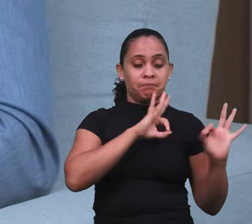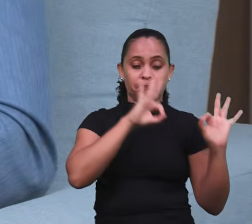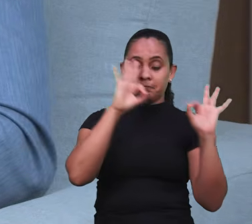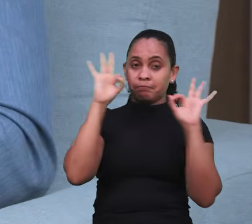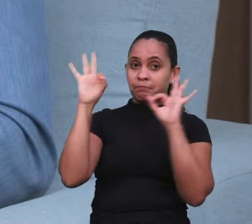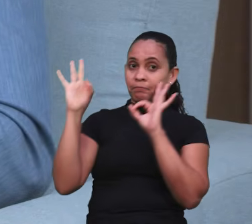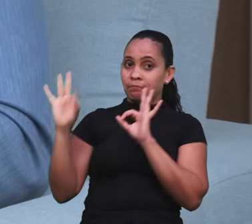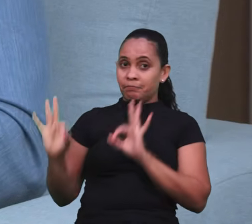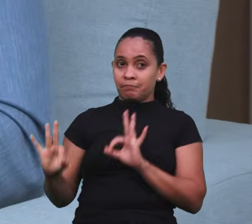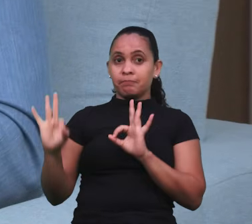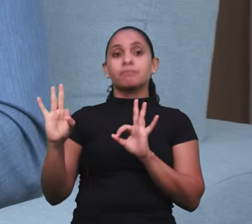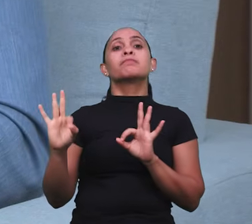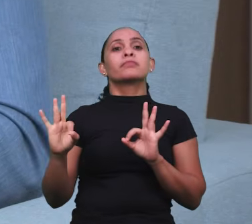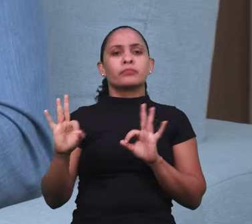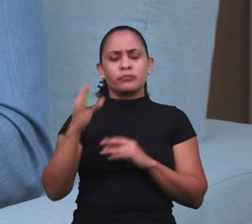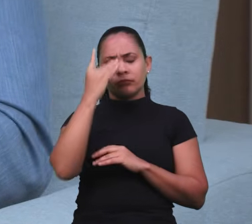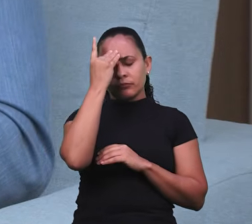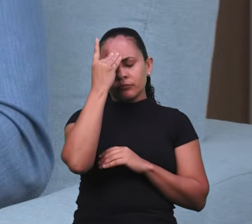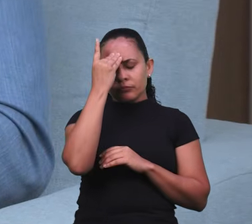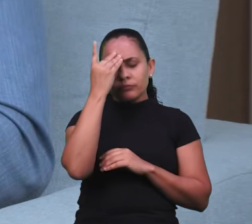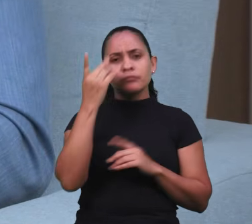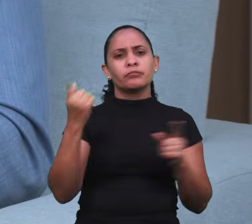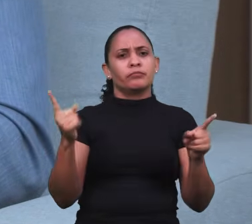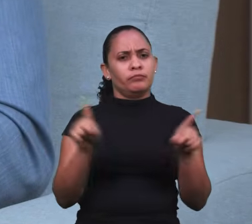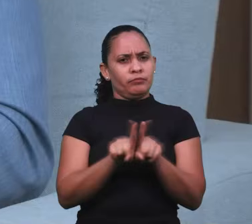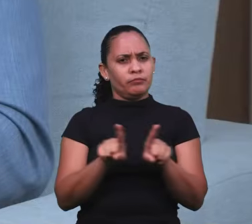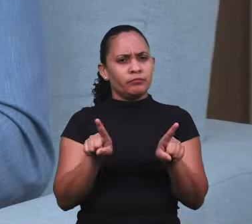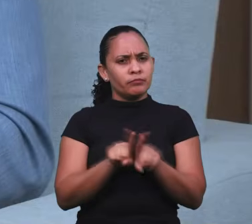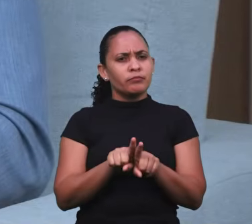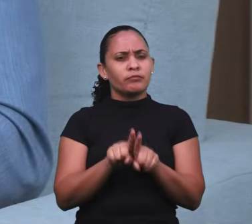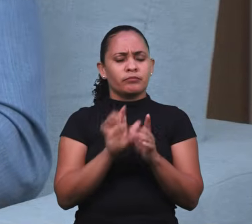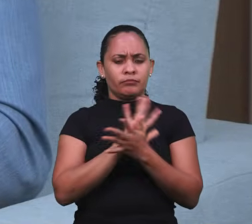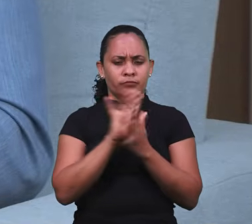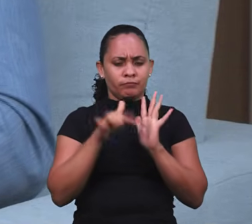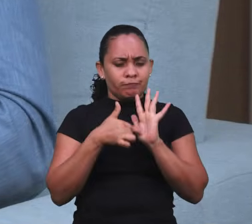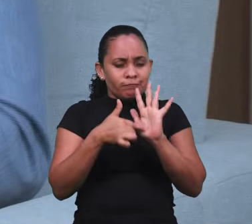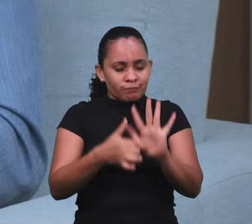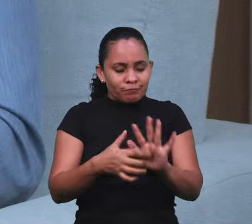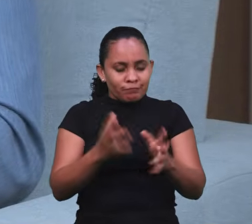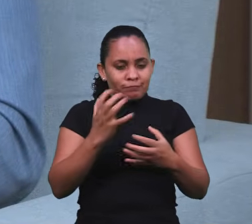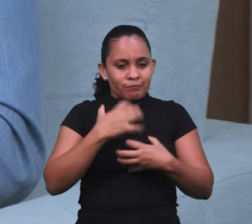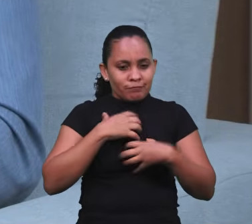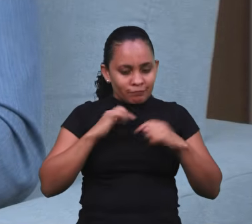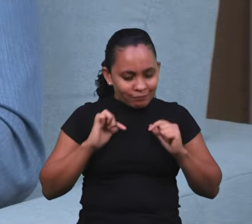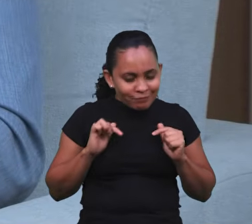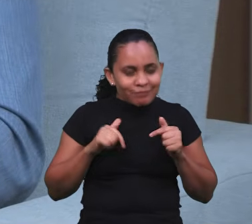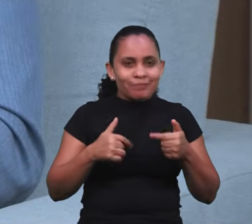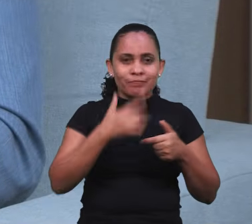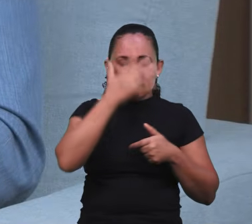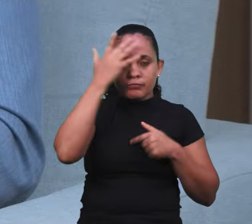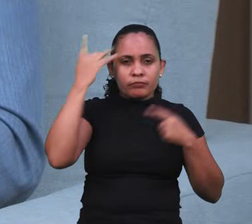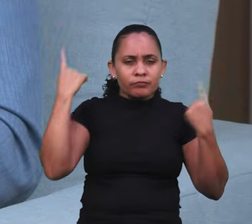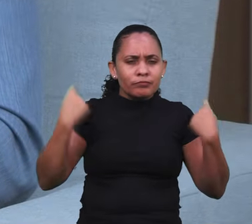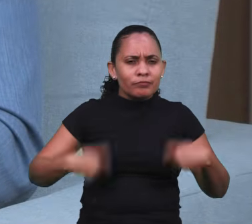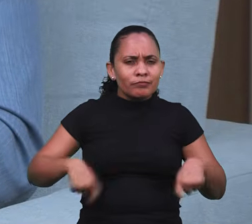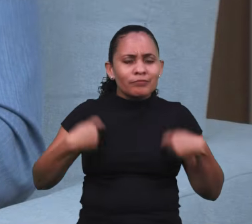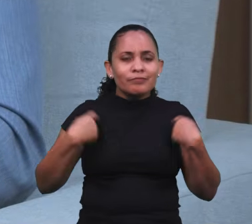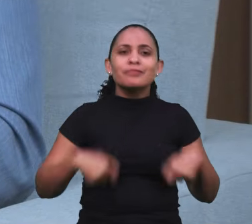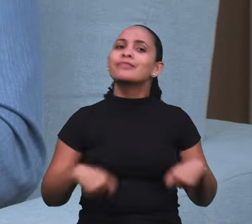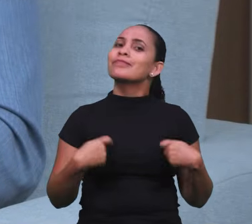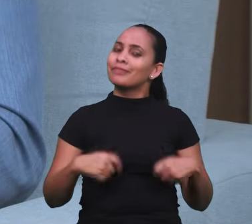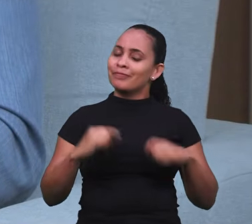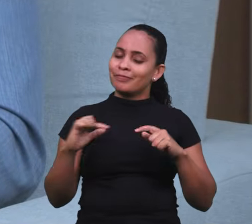vivência diária. Experiências com dons que se cumprem, experiências onde a palavra de Deus alcança o coração do